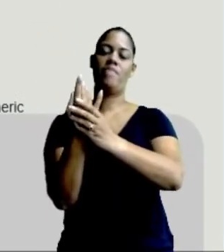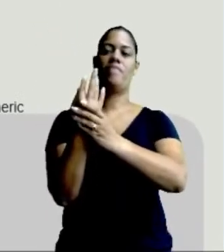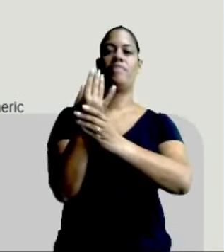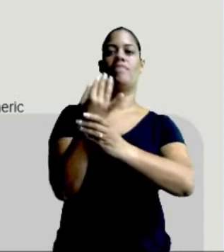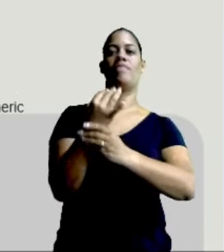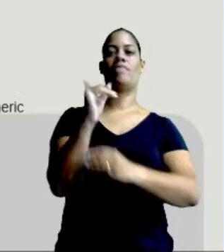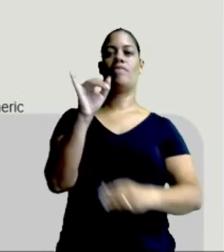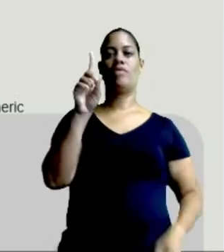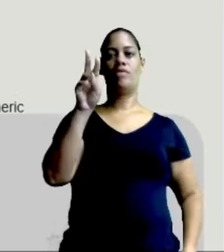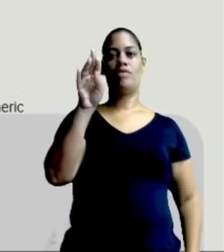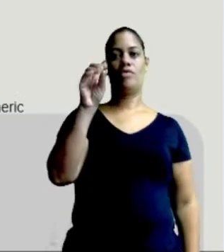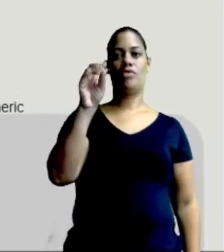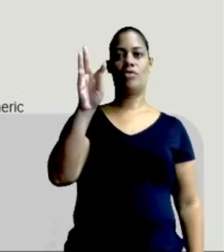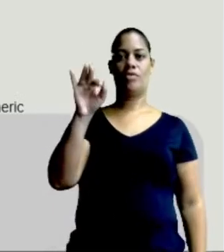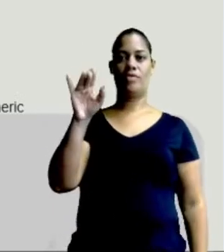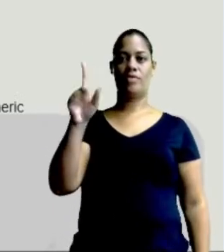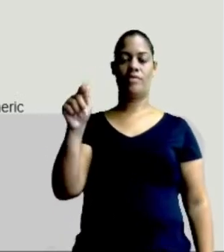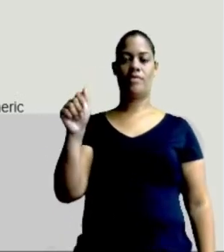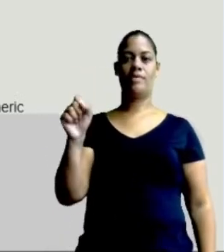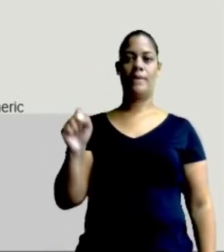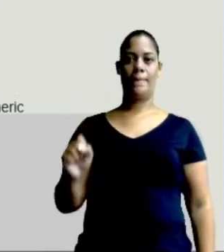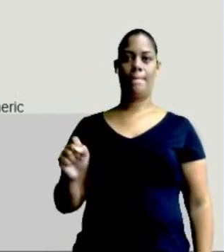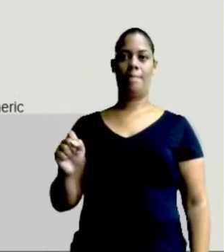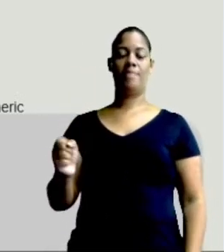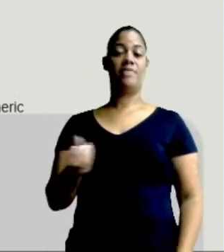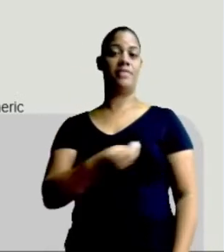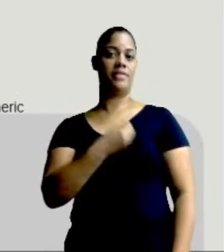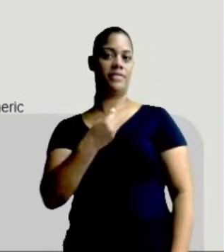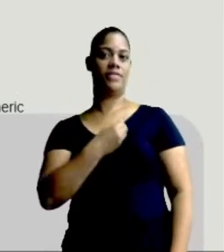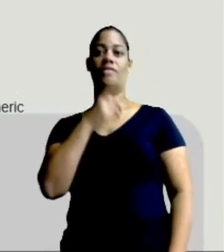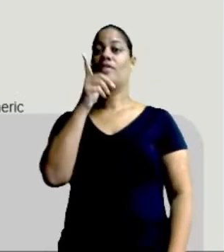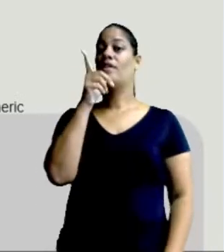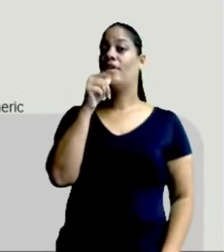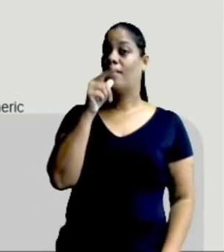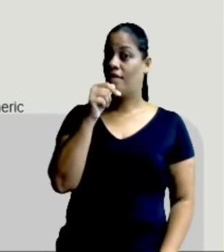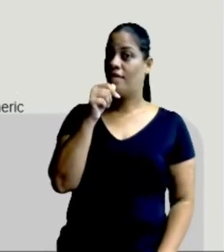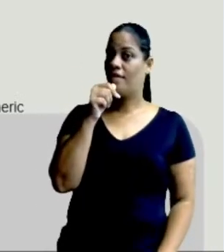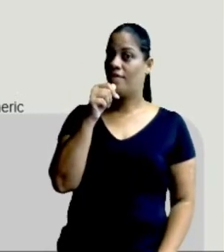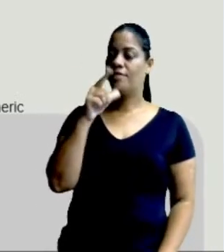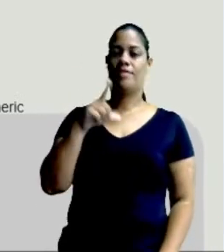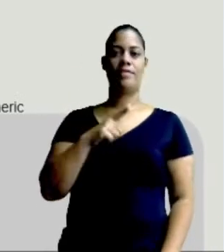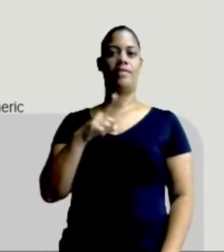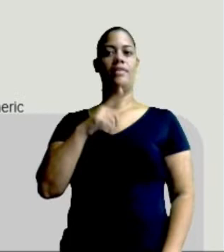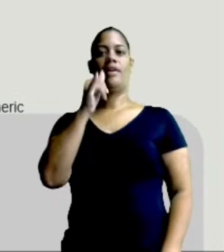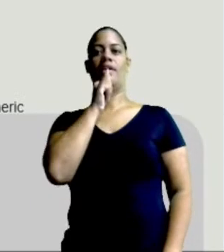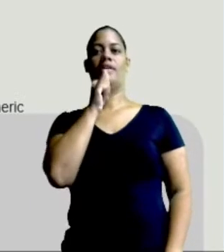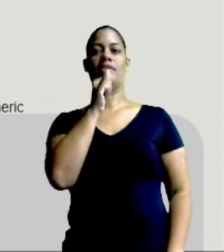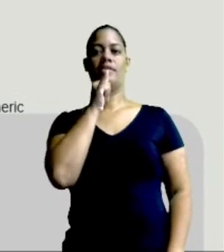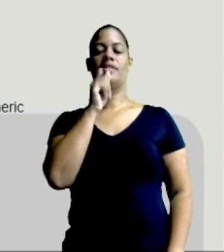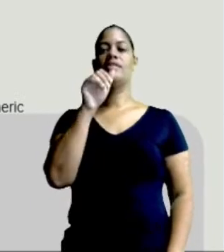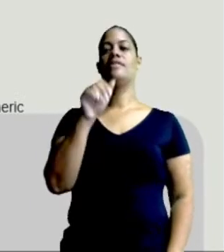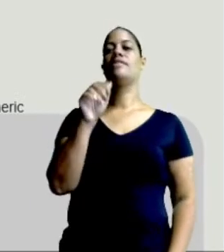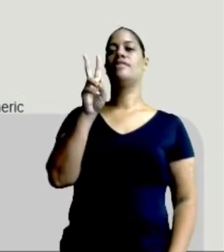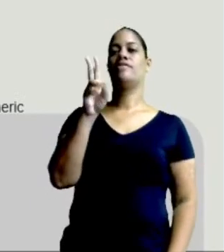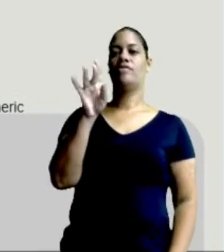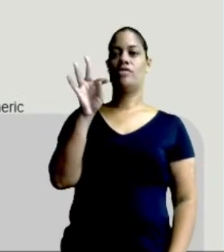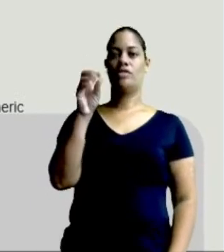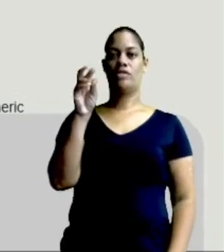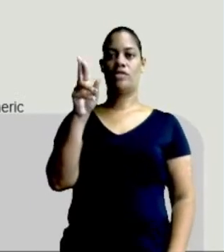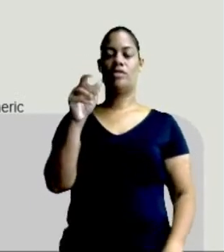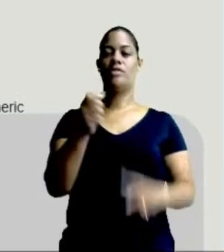que é uma planta higrófila? É uma planta adaptada à umidade. E aí eu vou ter como exemplo a Vitória